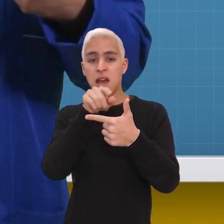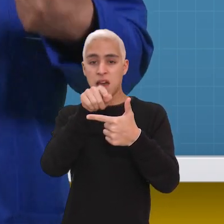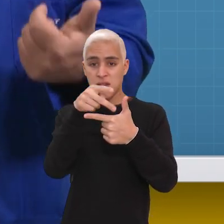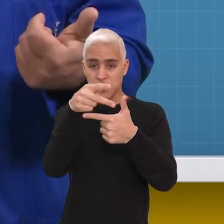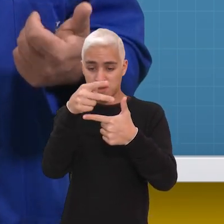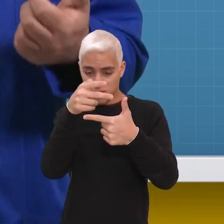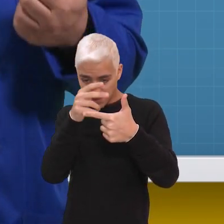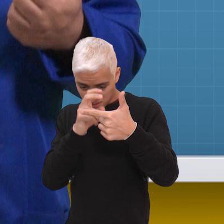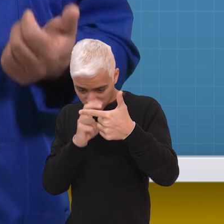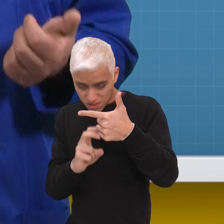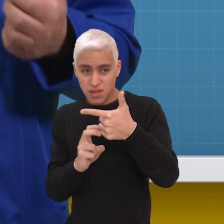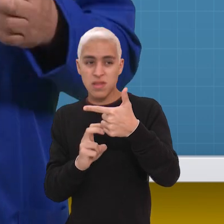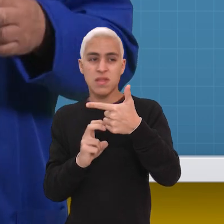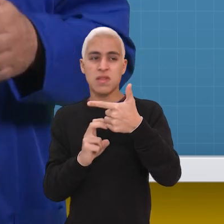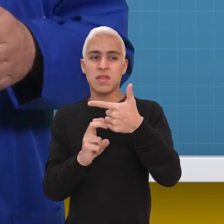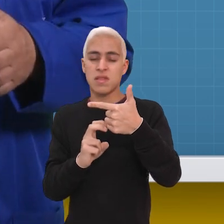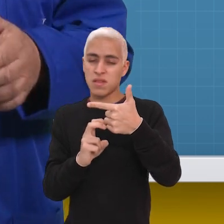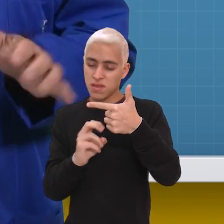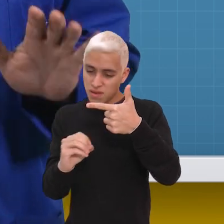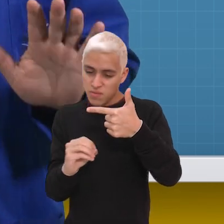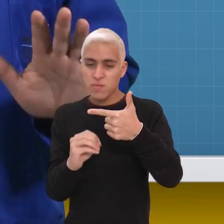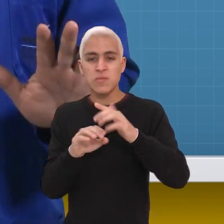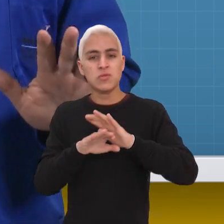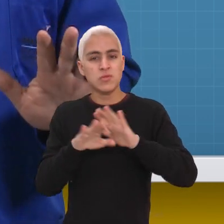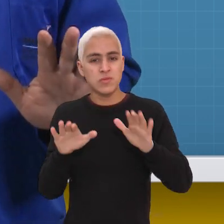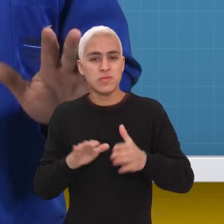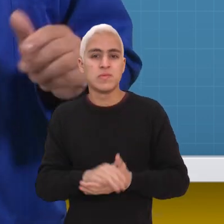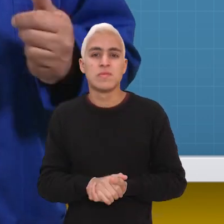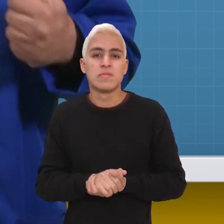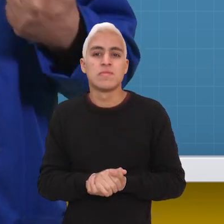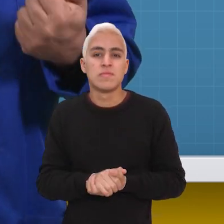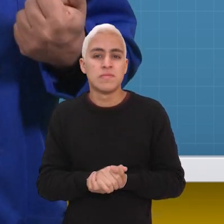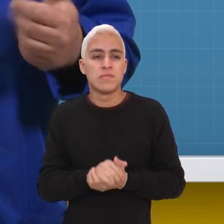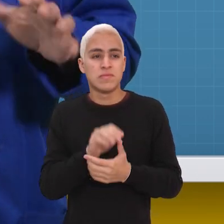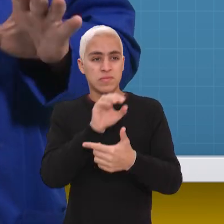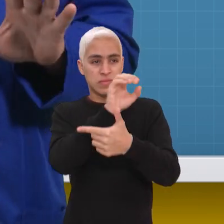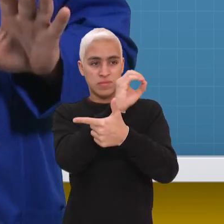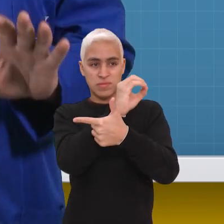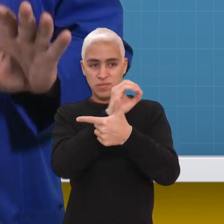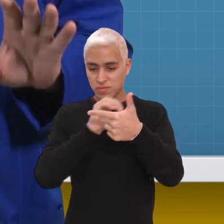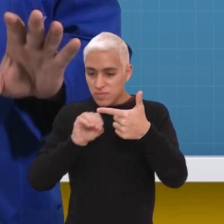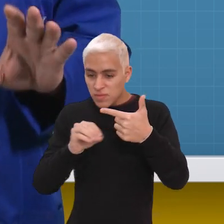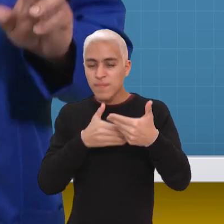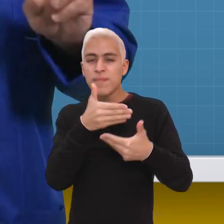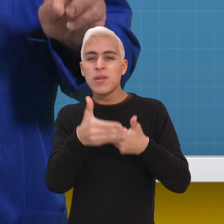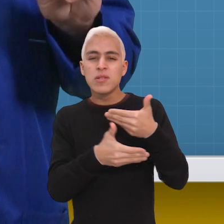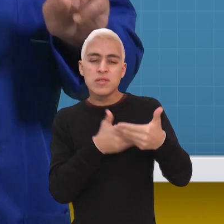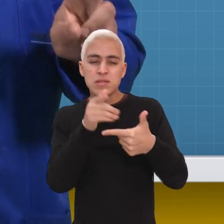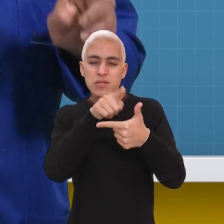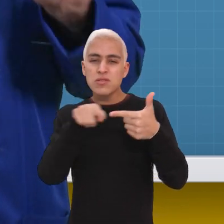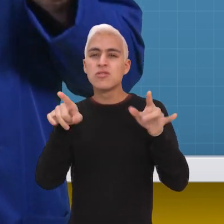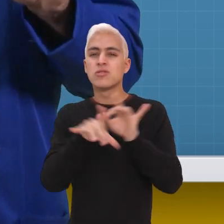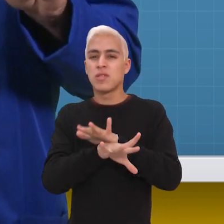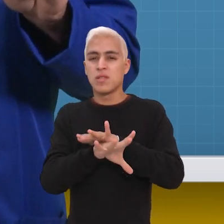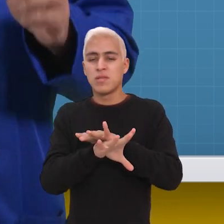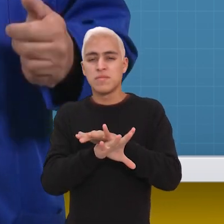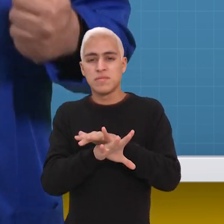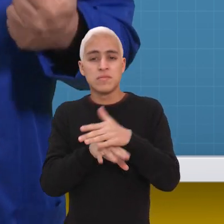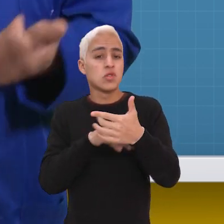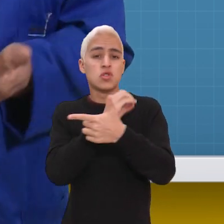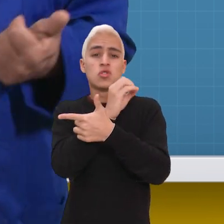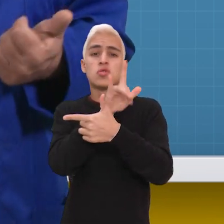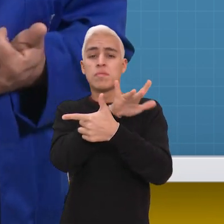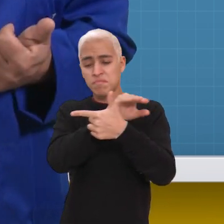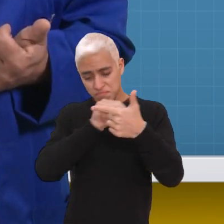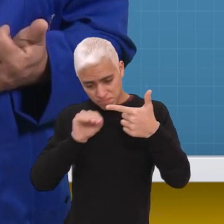uma dezena. 10 dividido por 2, 5. Logo, eu completei já o processo de divisão da dezena. E